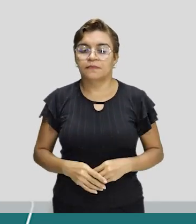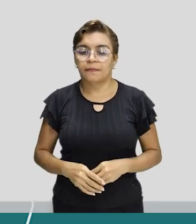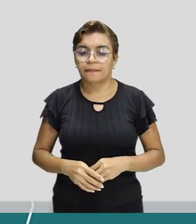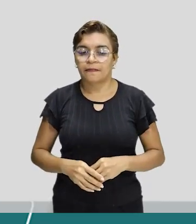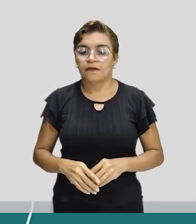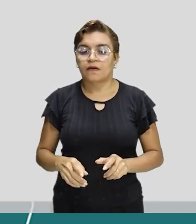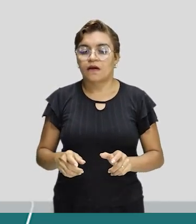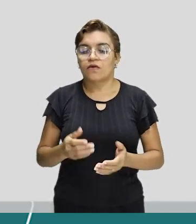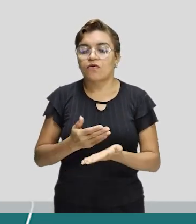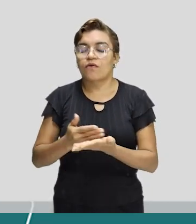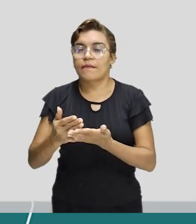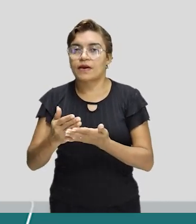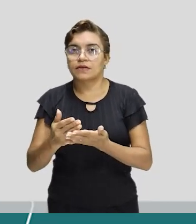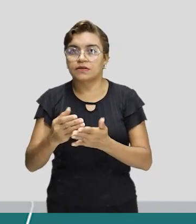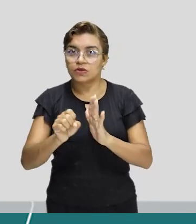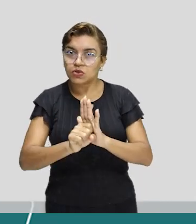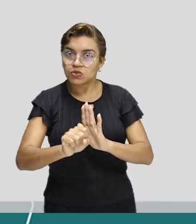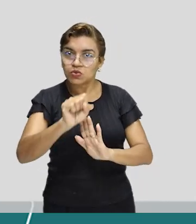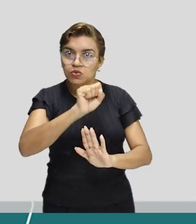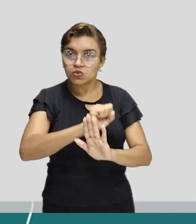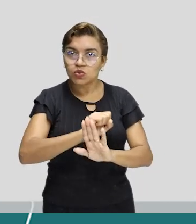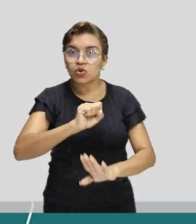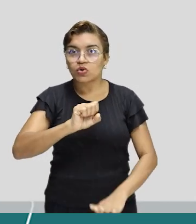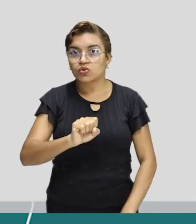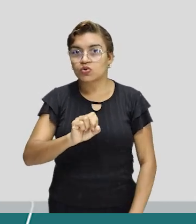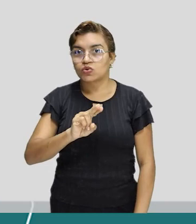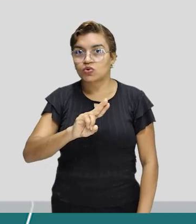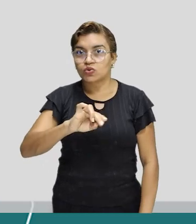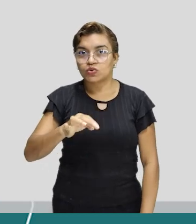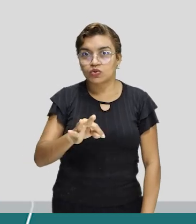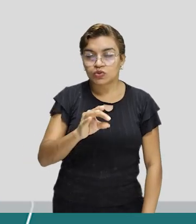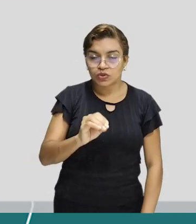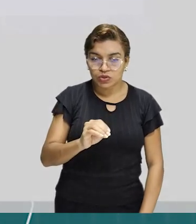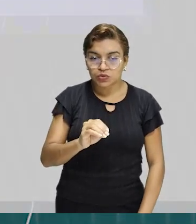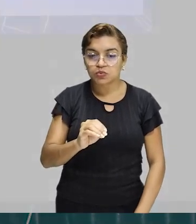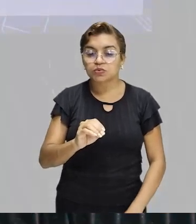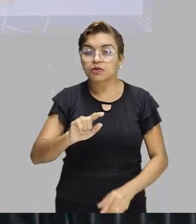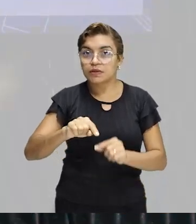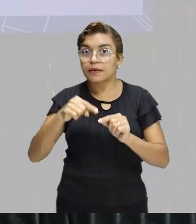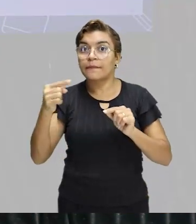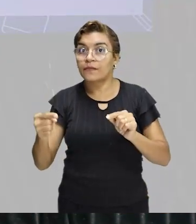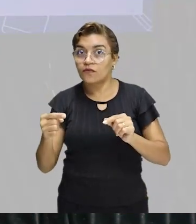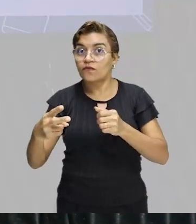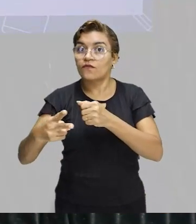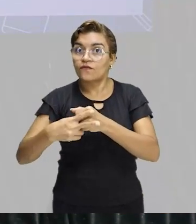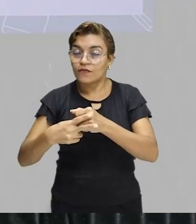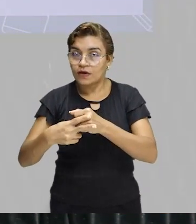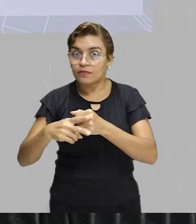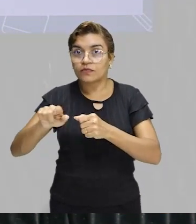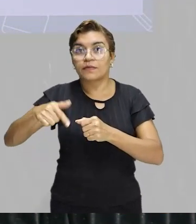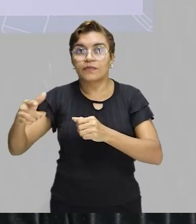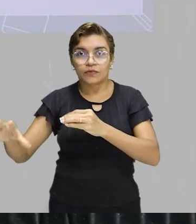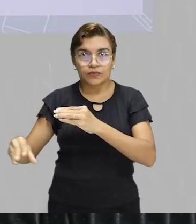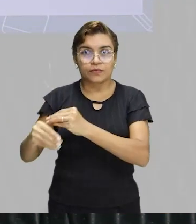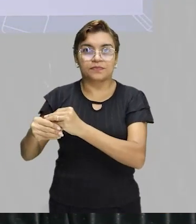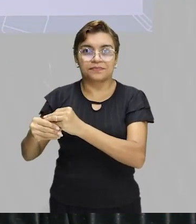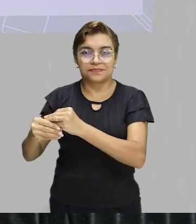pelo sujeito, depois você tem um verbo e esse verbo é sempre conjugado e um complemento, tá bom?